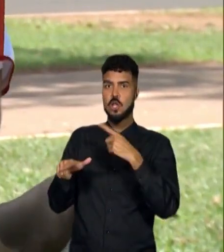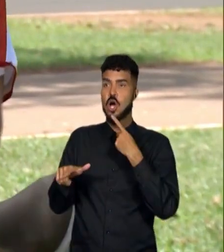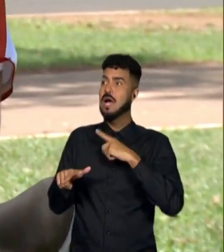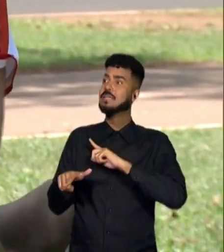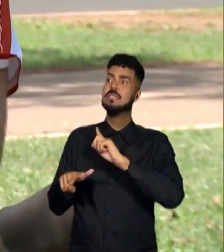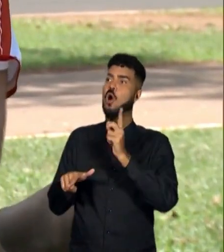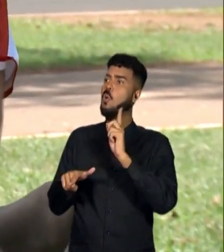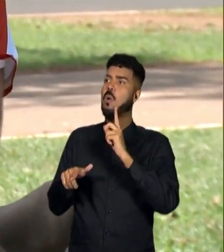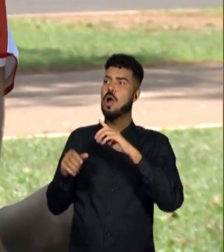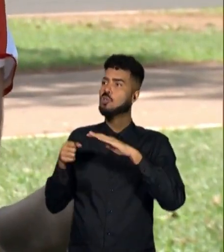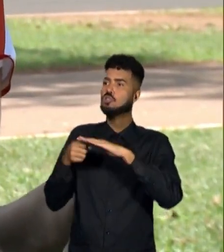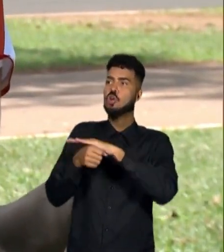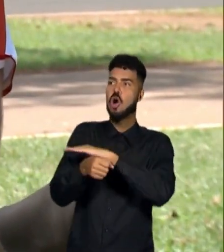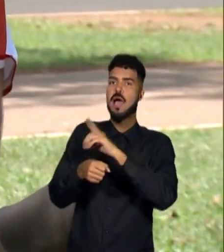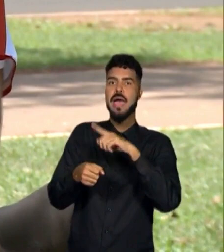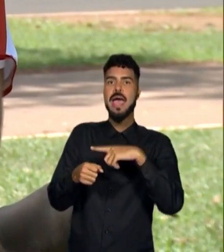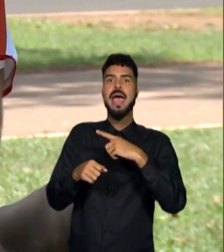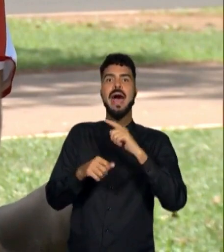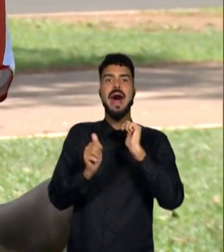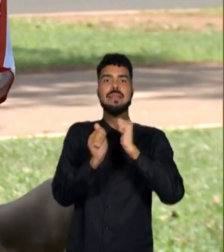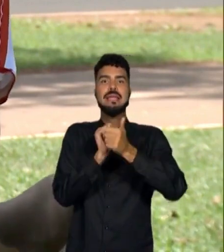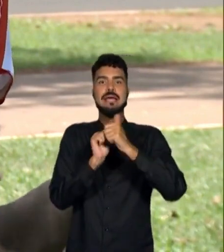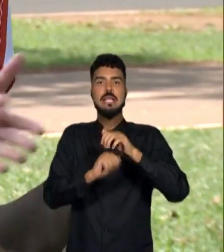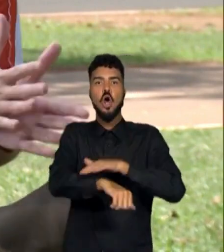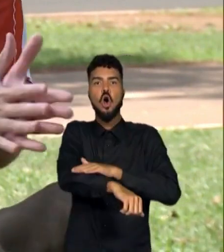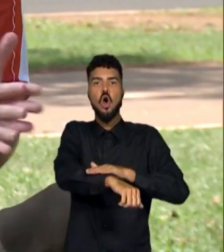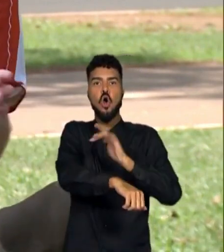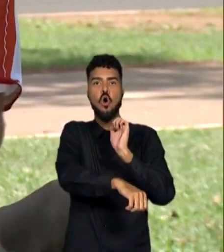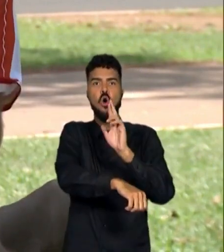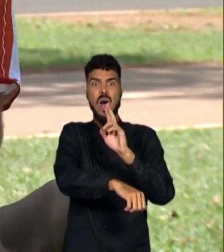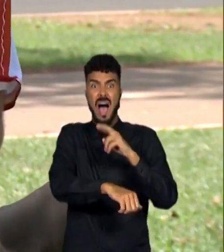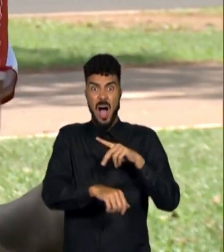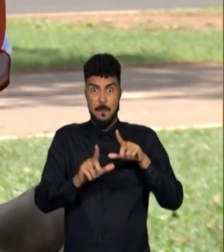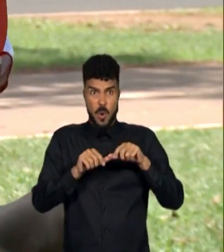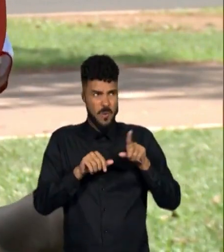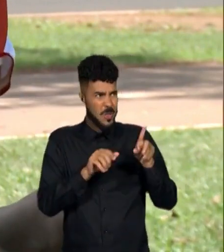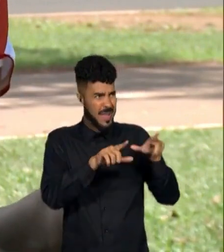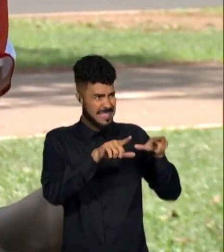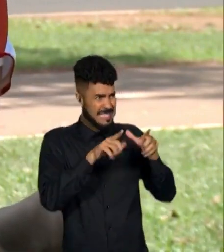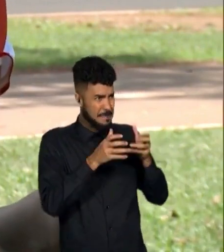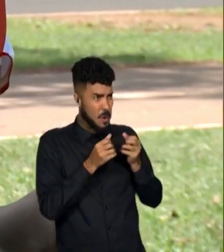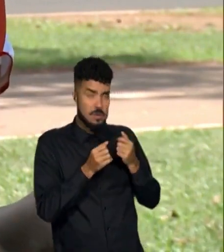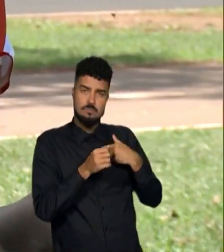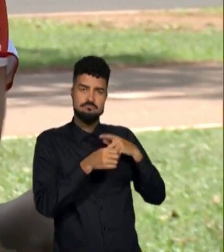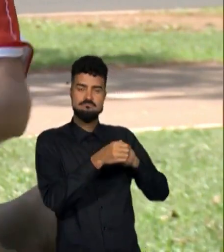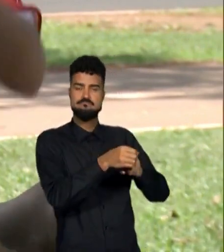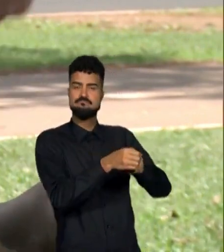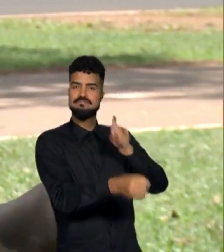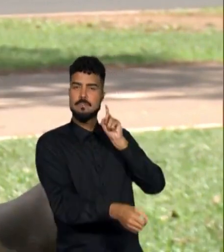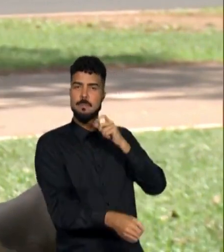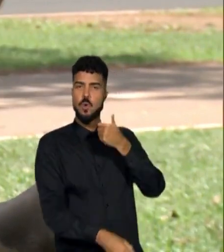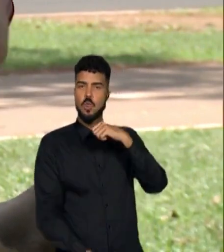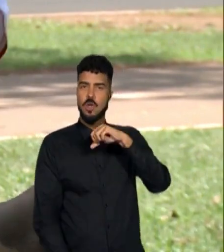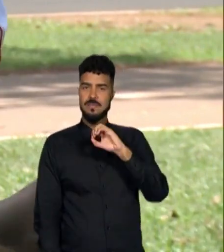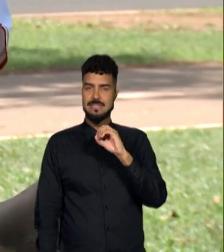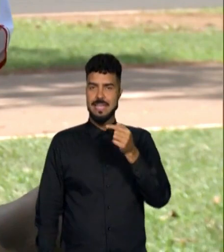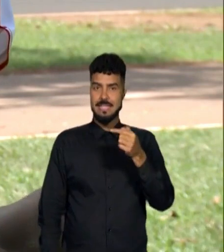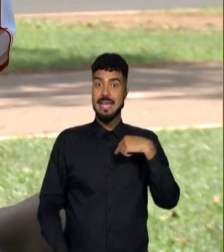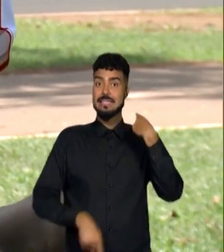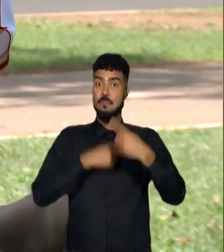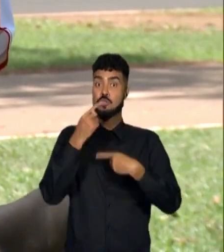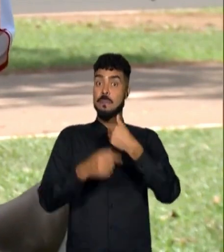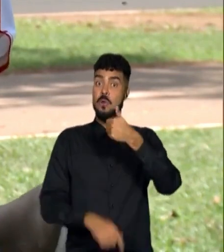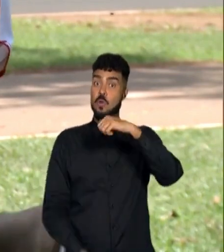atletas de cor nas suas agremiações. Isso faz o Bangu se desligar da Liga em 1907. O Bangu só vai voltar em